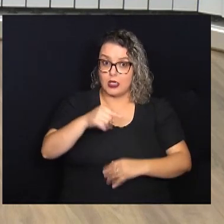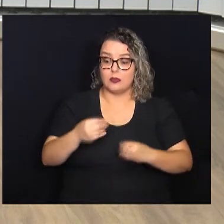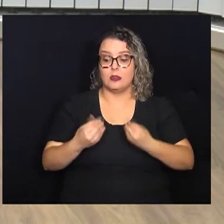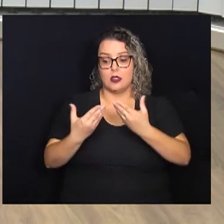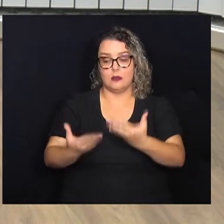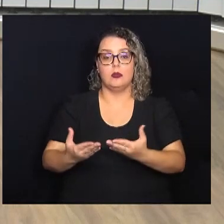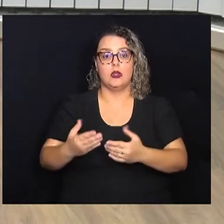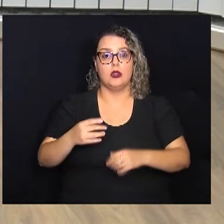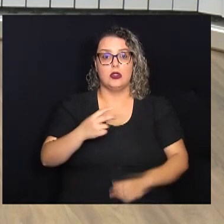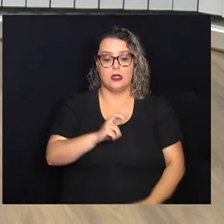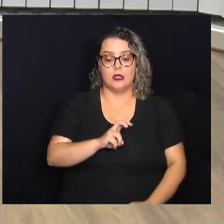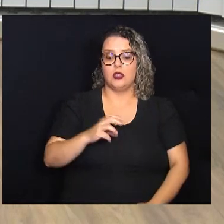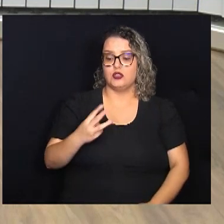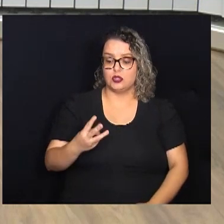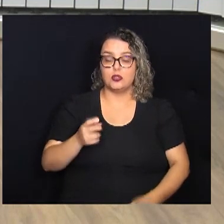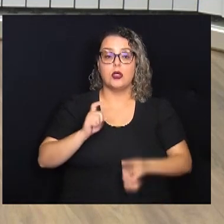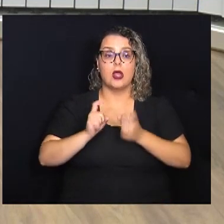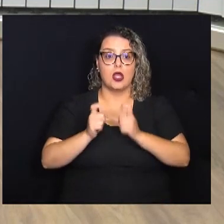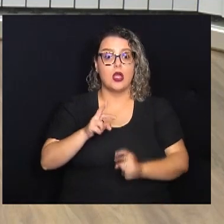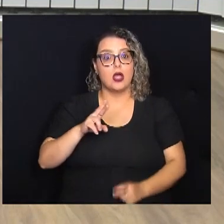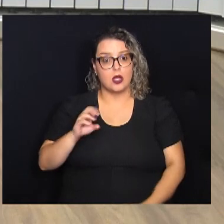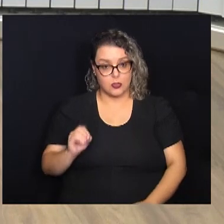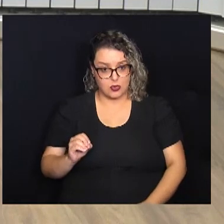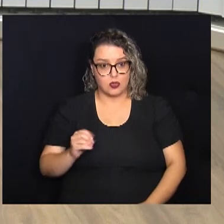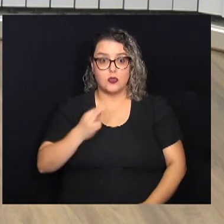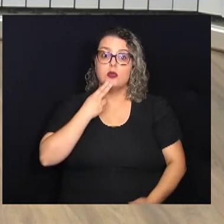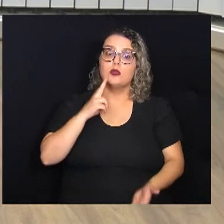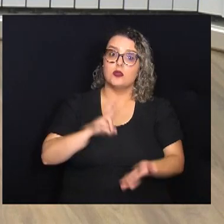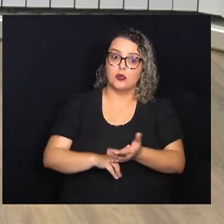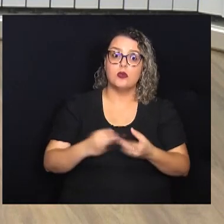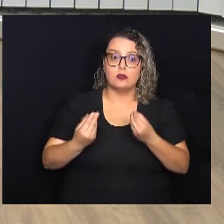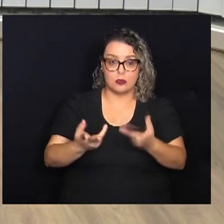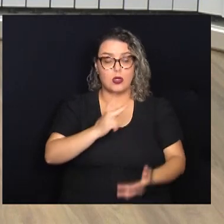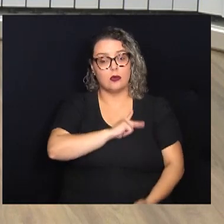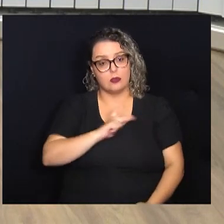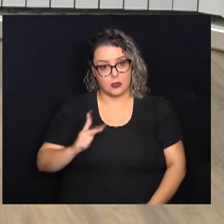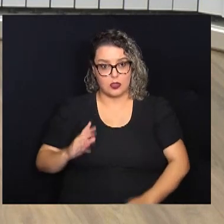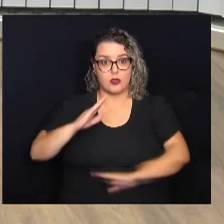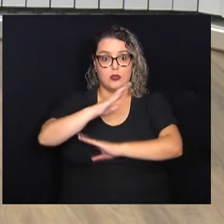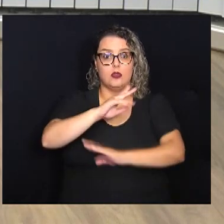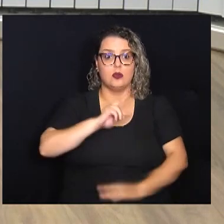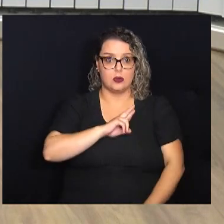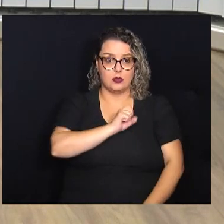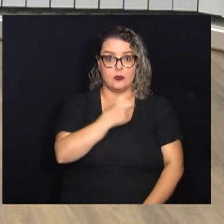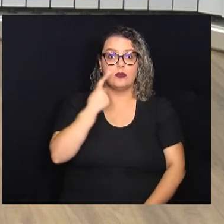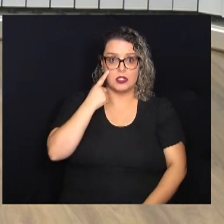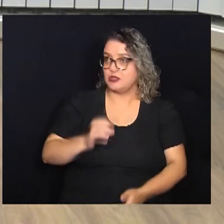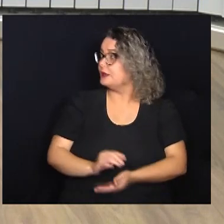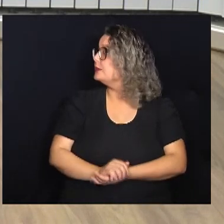durante a 53ª reunião ordinária, uma carta para o presidente Luiz Rossini. Confira.